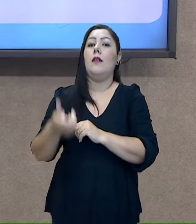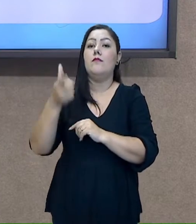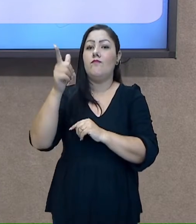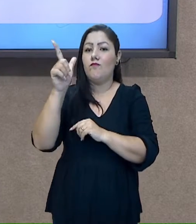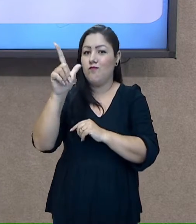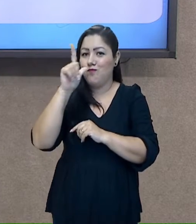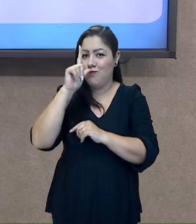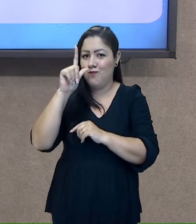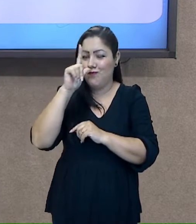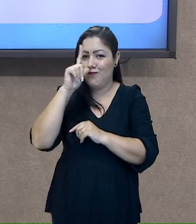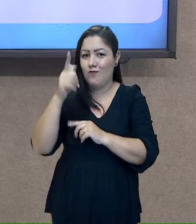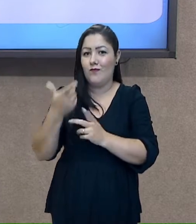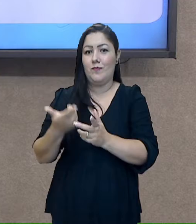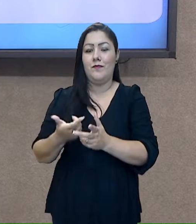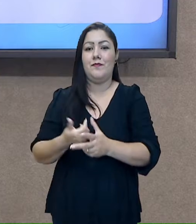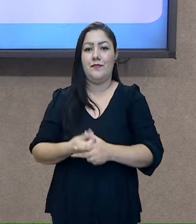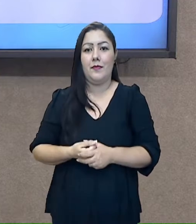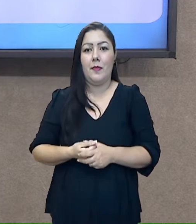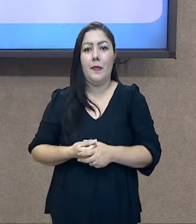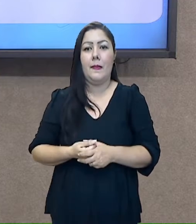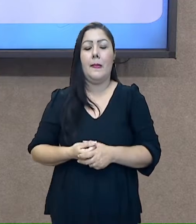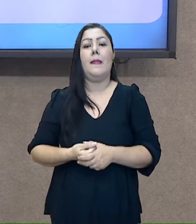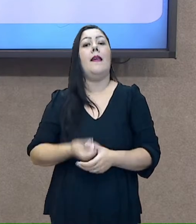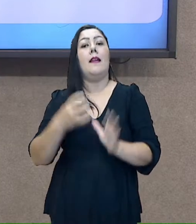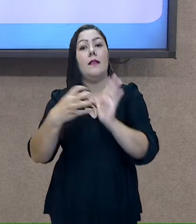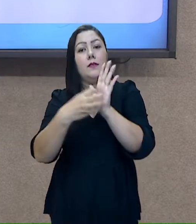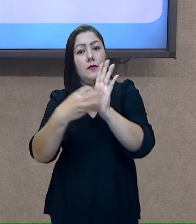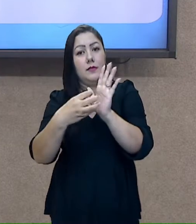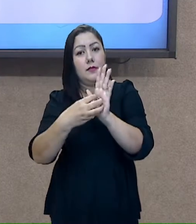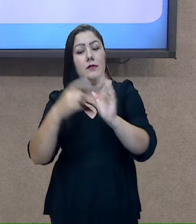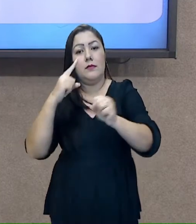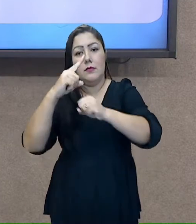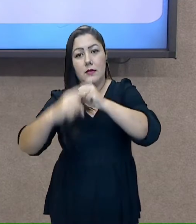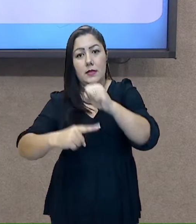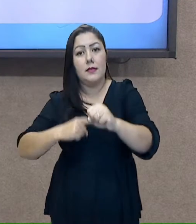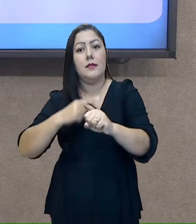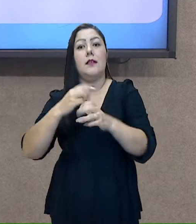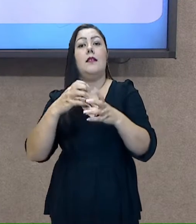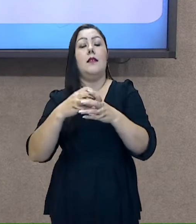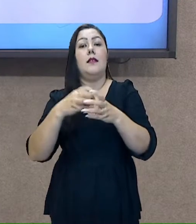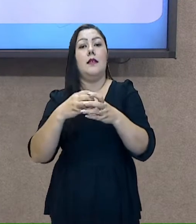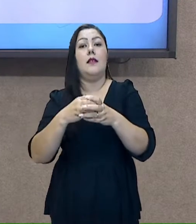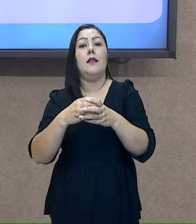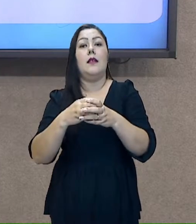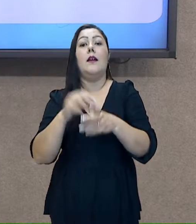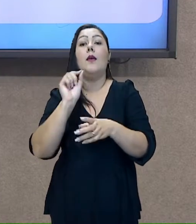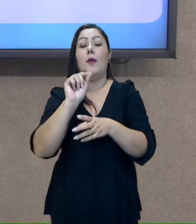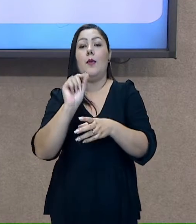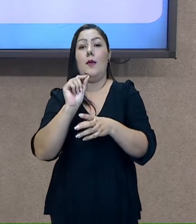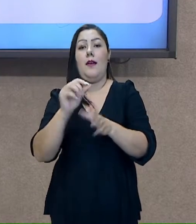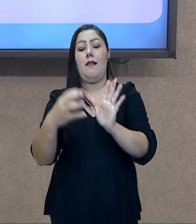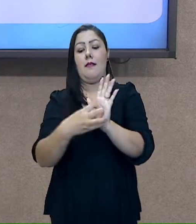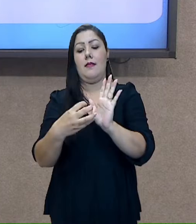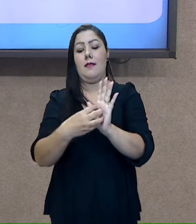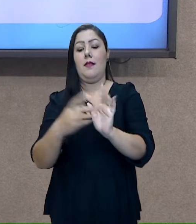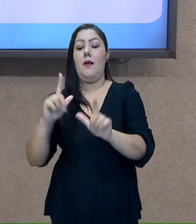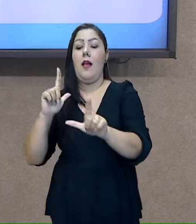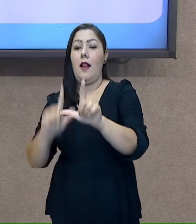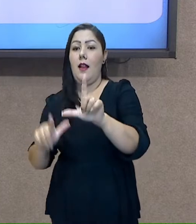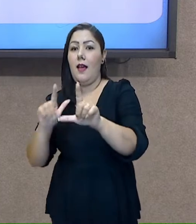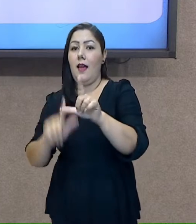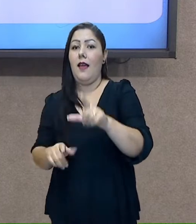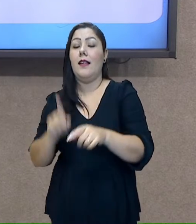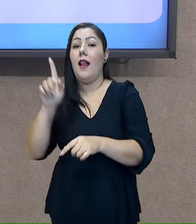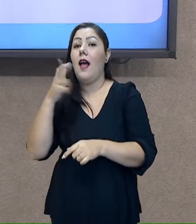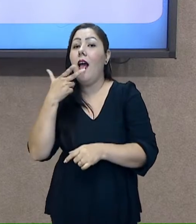o símbolo deste elemento é letra encontrada no seu nome em